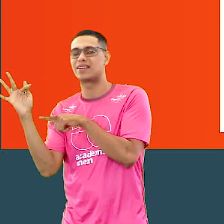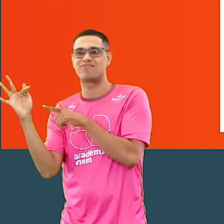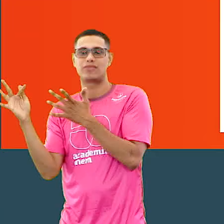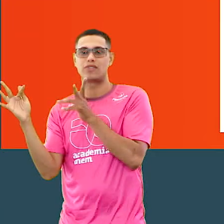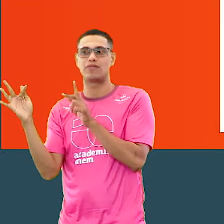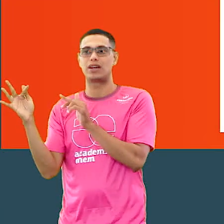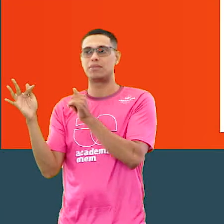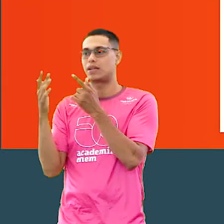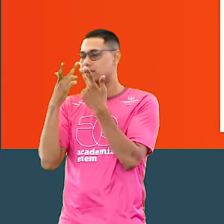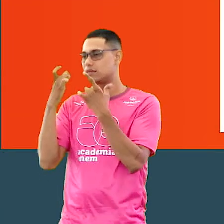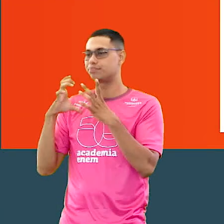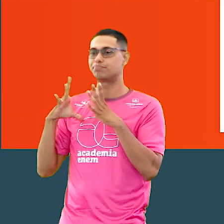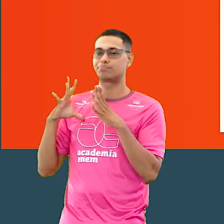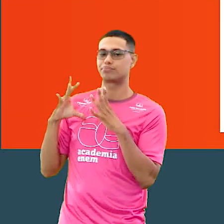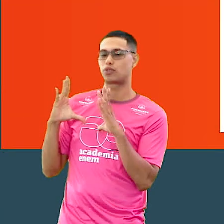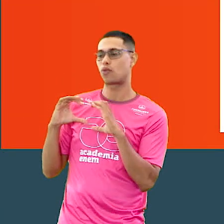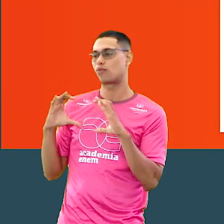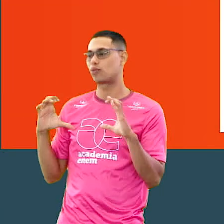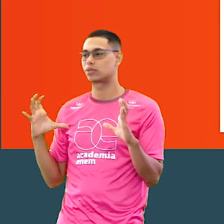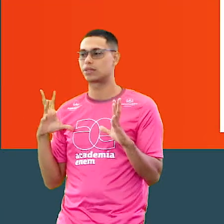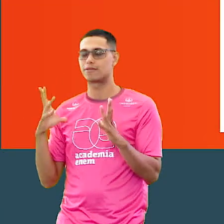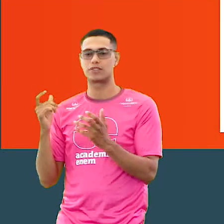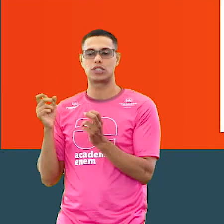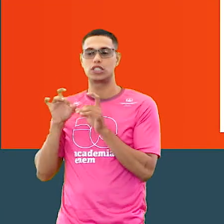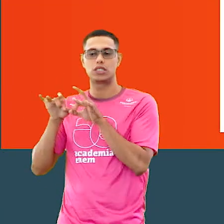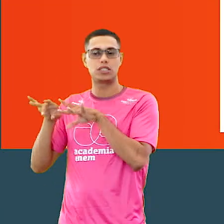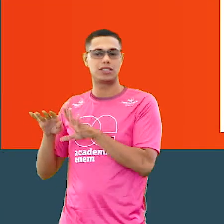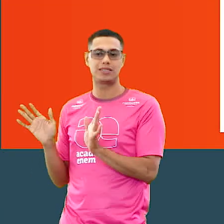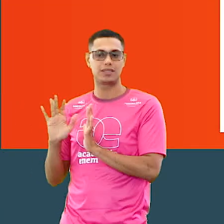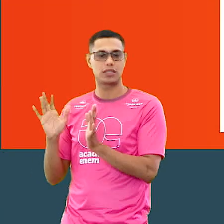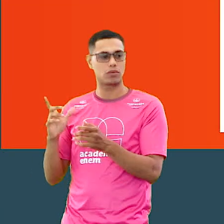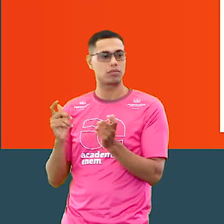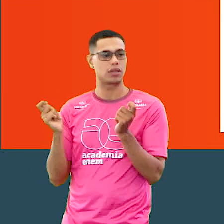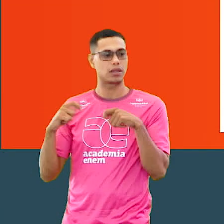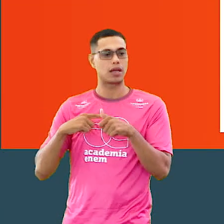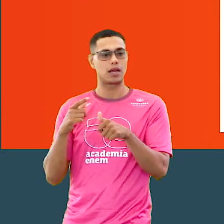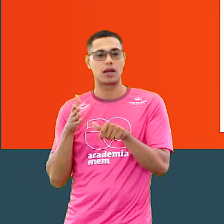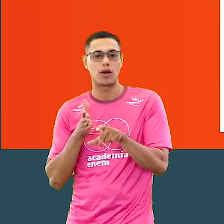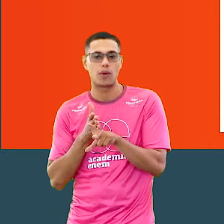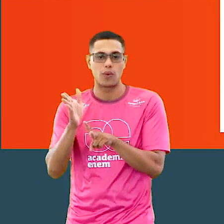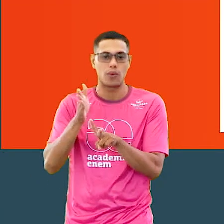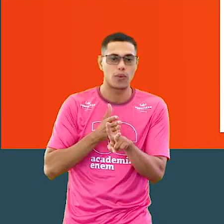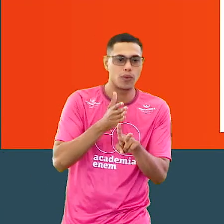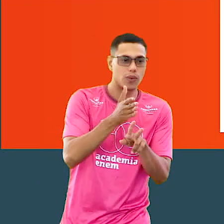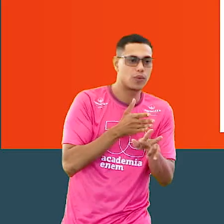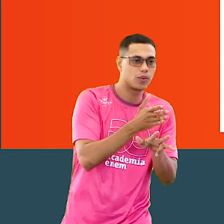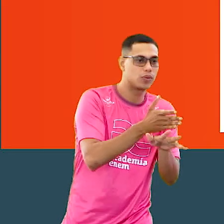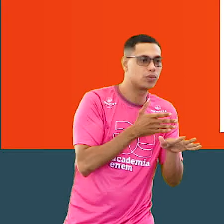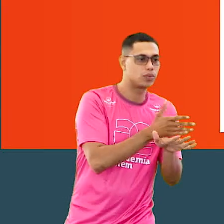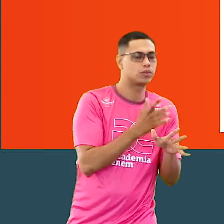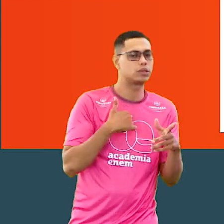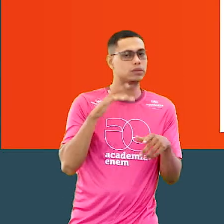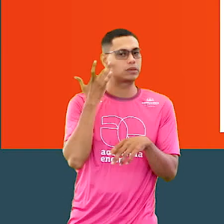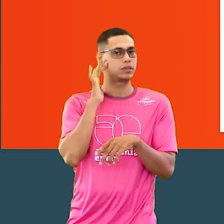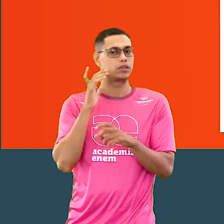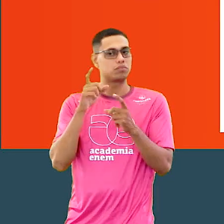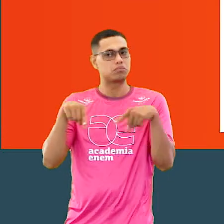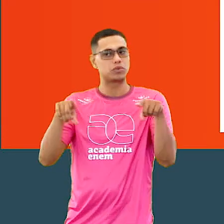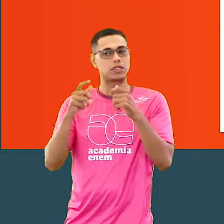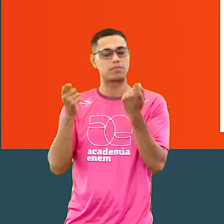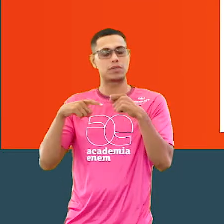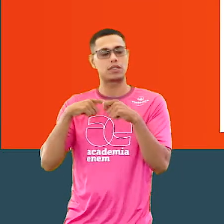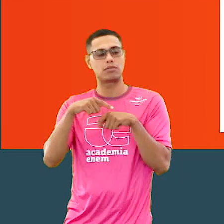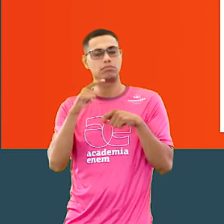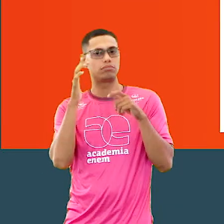vou me acomodar? Não, existem outras possibilidades. E é isso que eu quero que vocês comecem a pensar